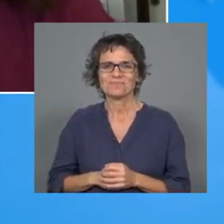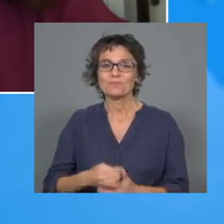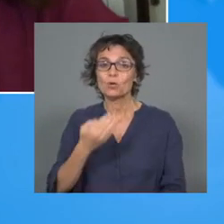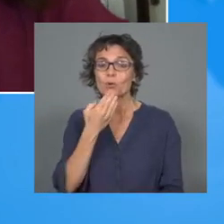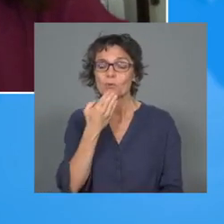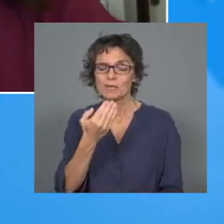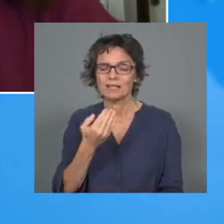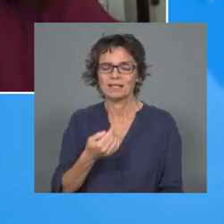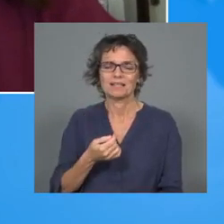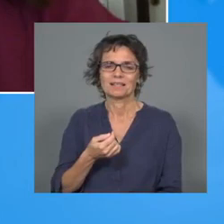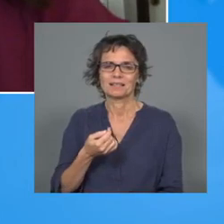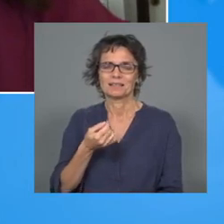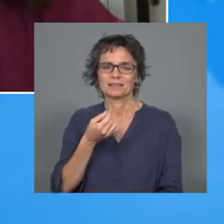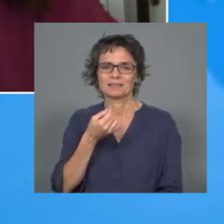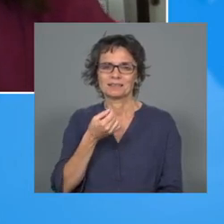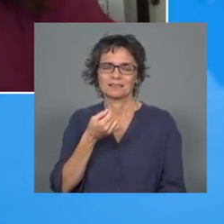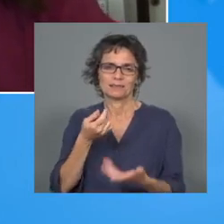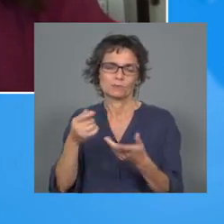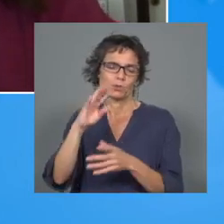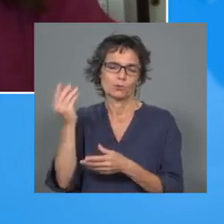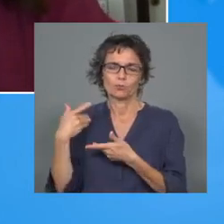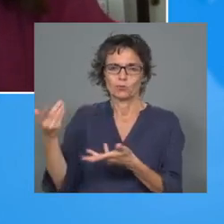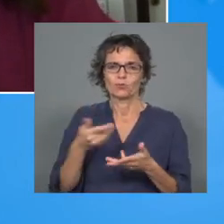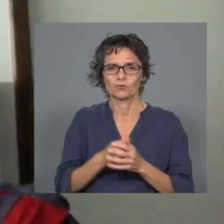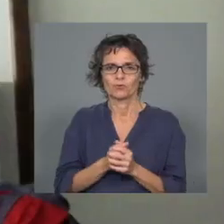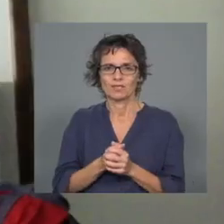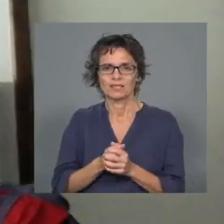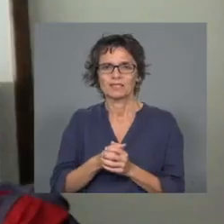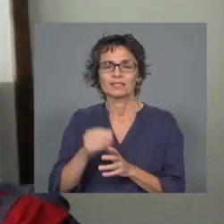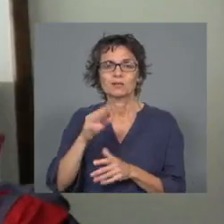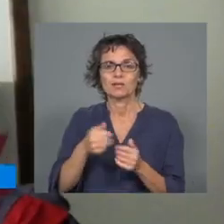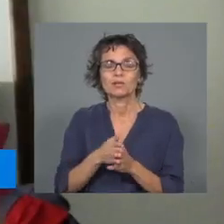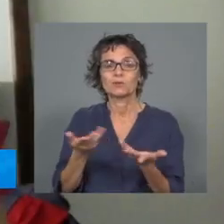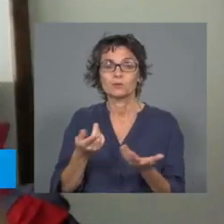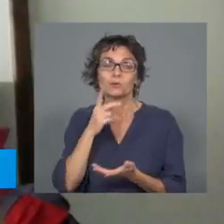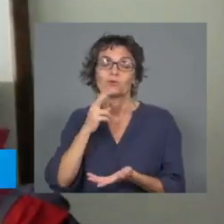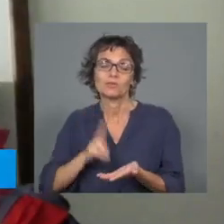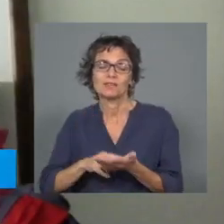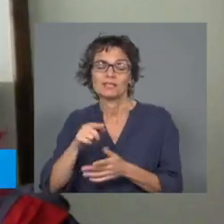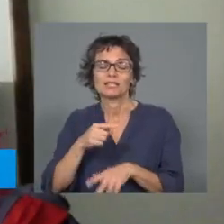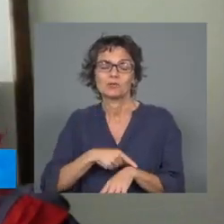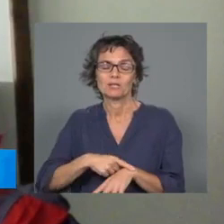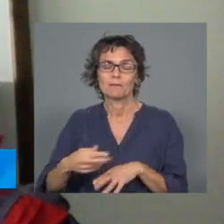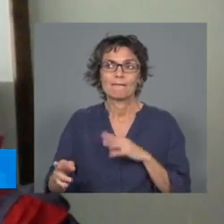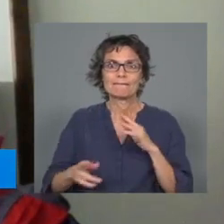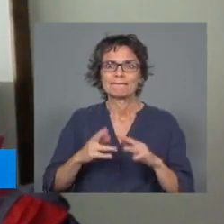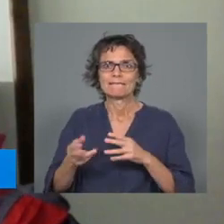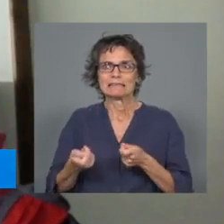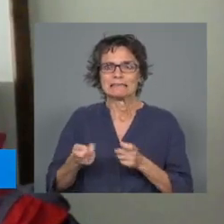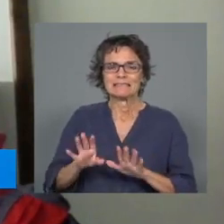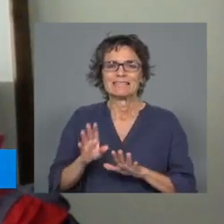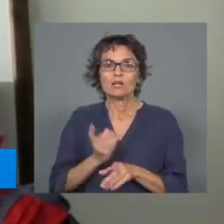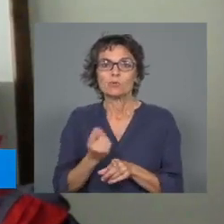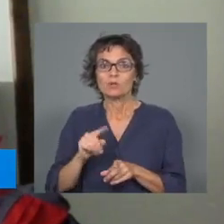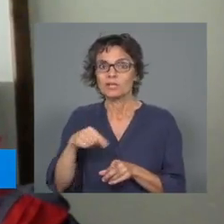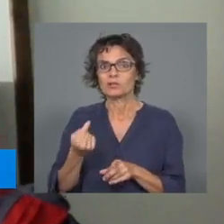convite. De facto tem sido um tempo de grande expectativa e agora com muito entusiasmo, porque ao fim de 3 anos